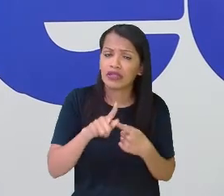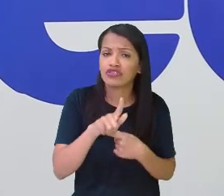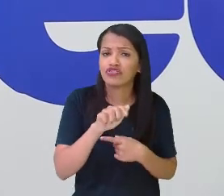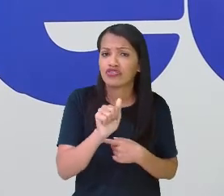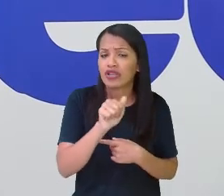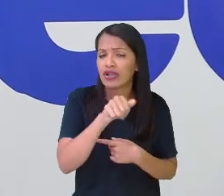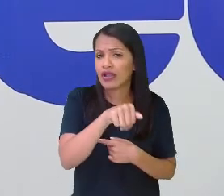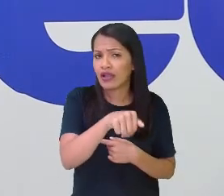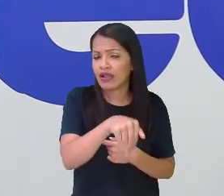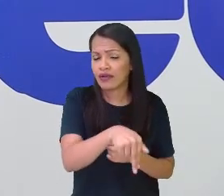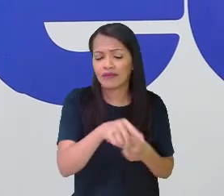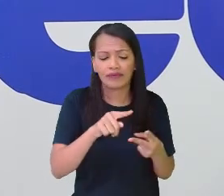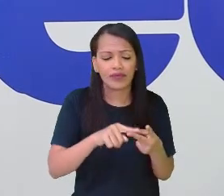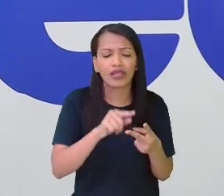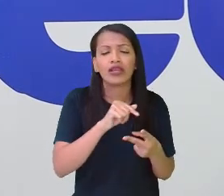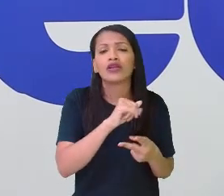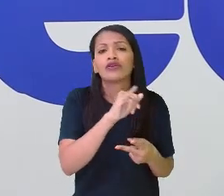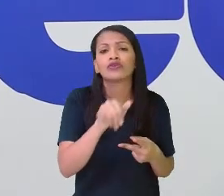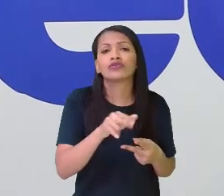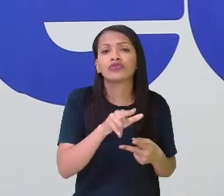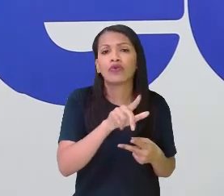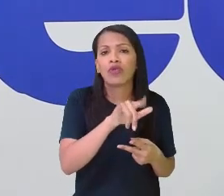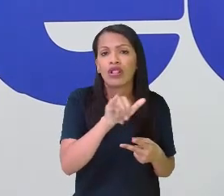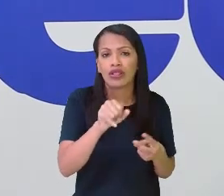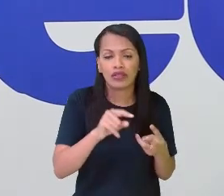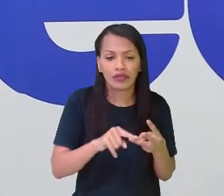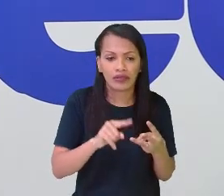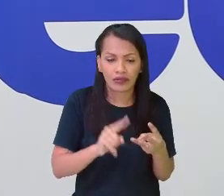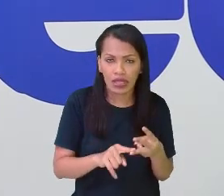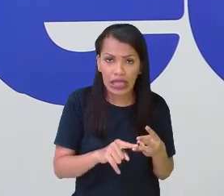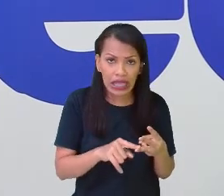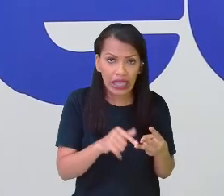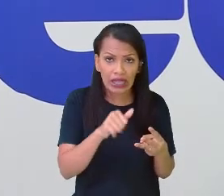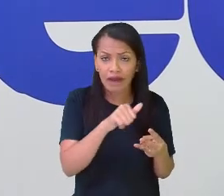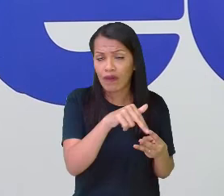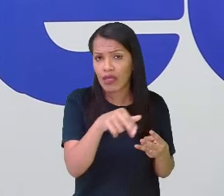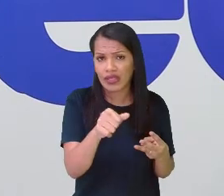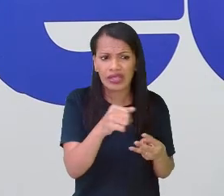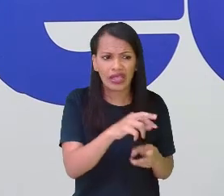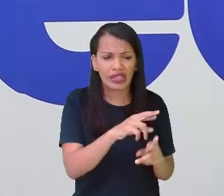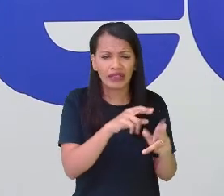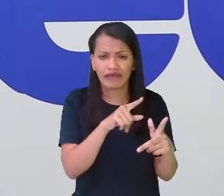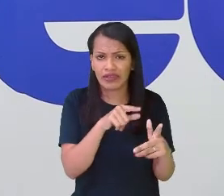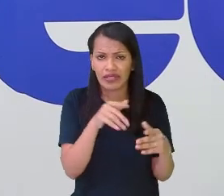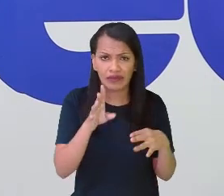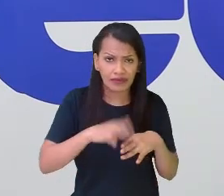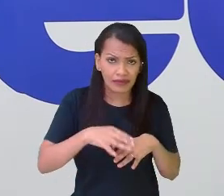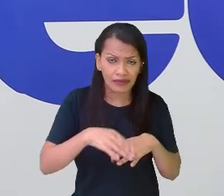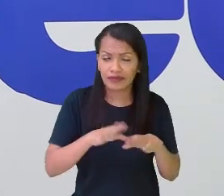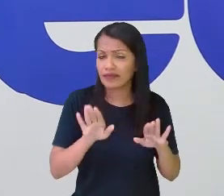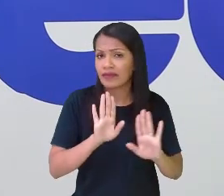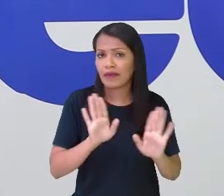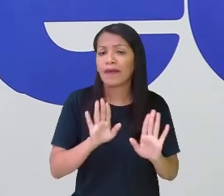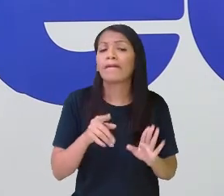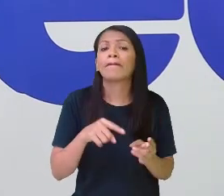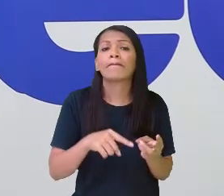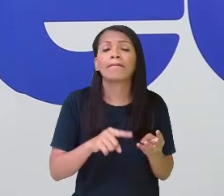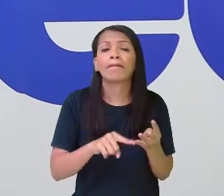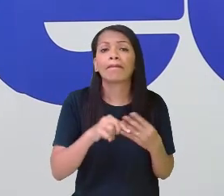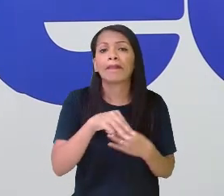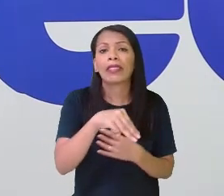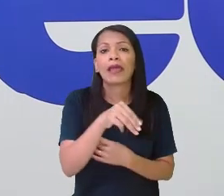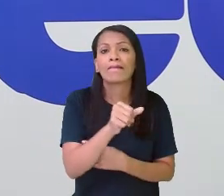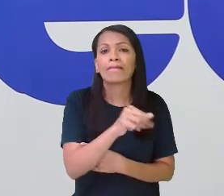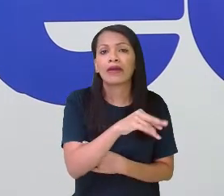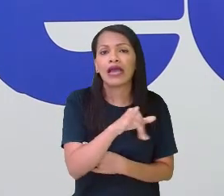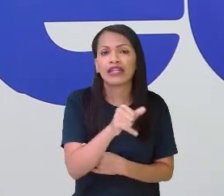Júlia. Participaram muito de português hoje, então não será diferente na de matemática. E a Maria colocou algo interessante, que ela